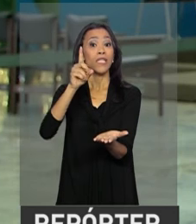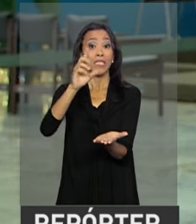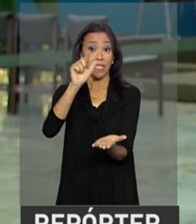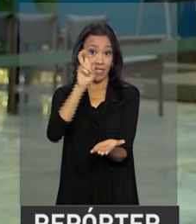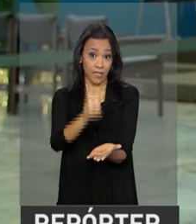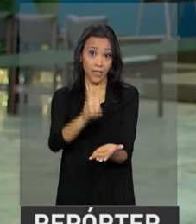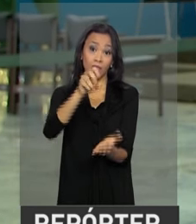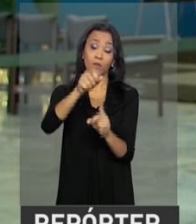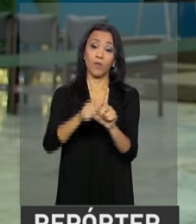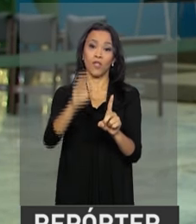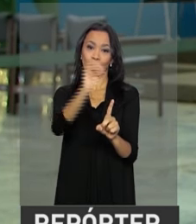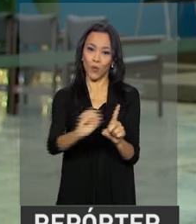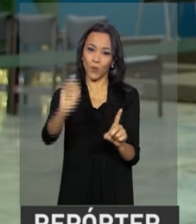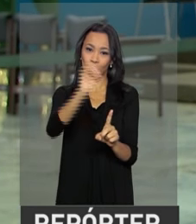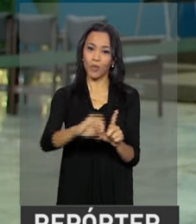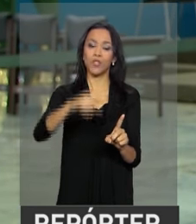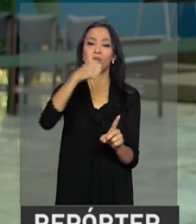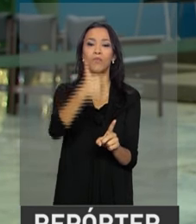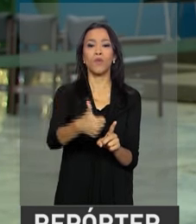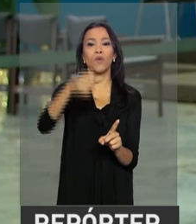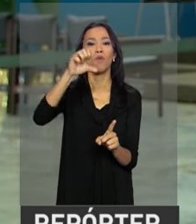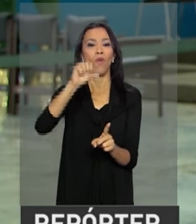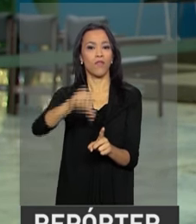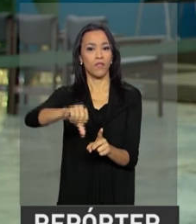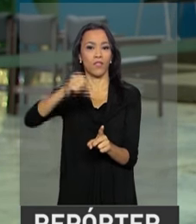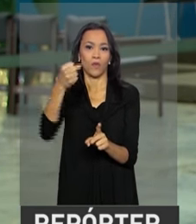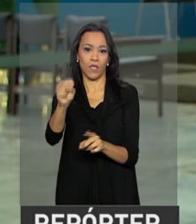de outubro de 1988.